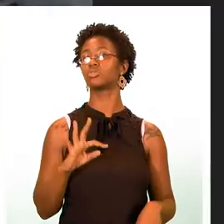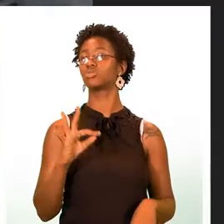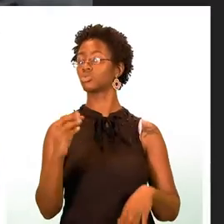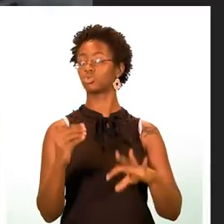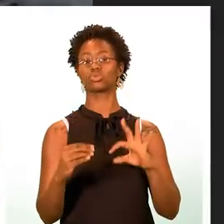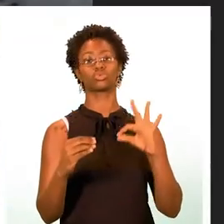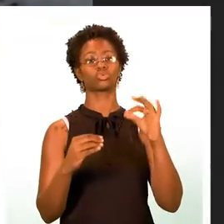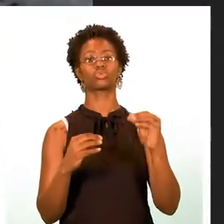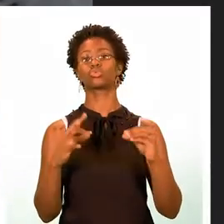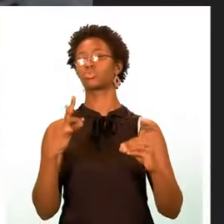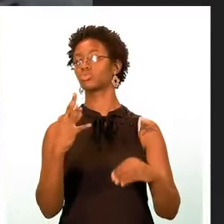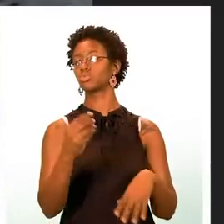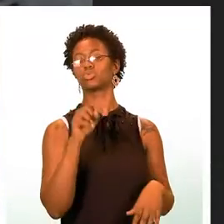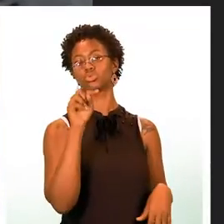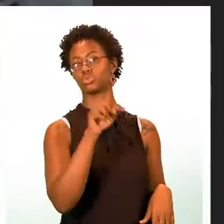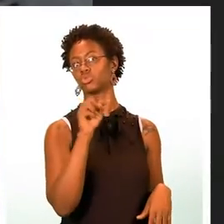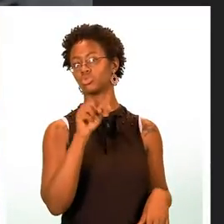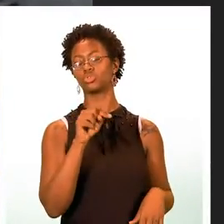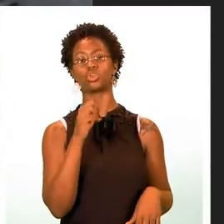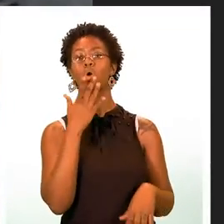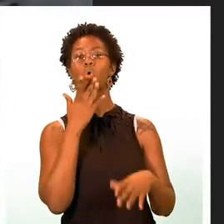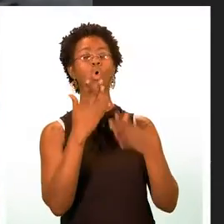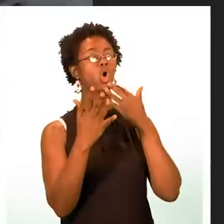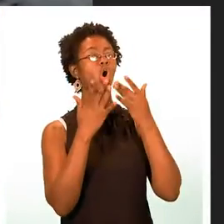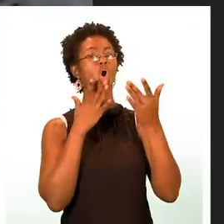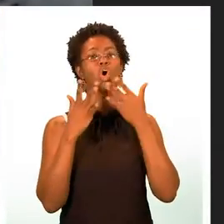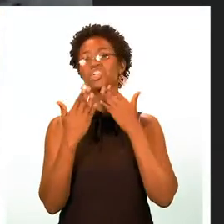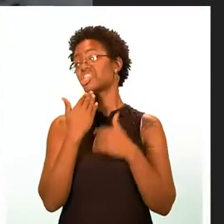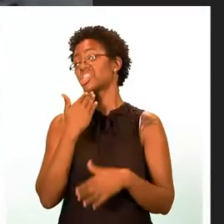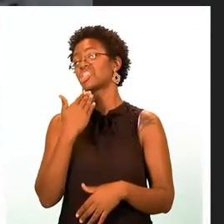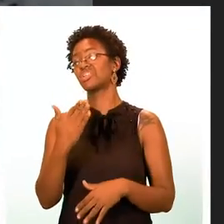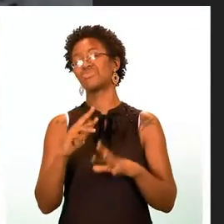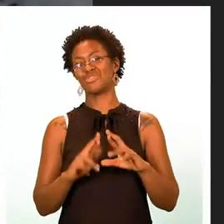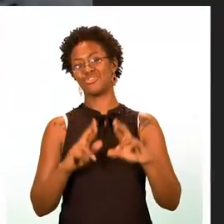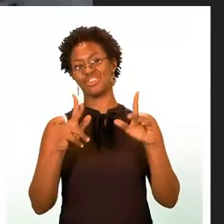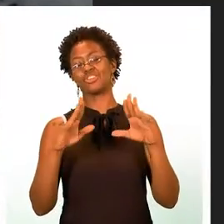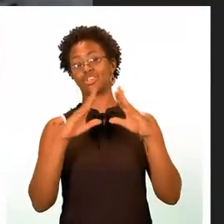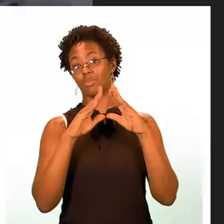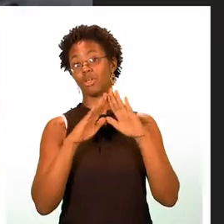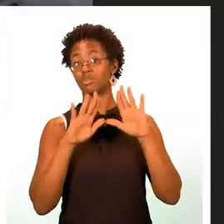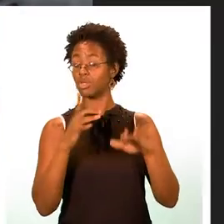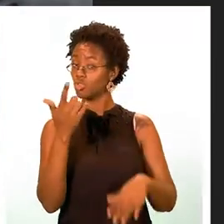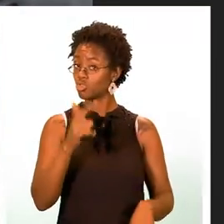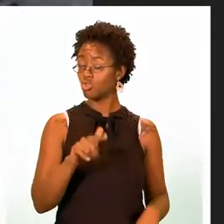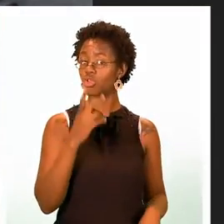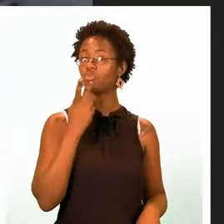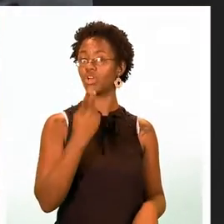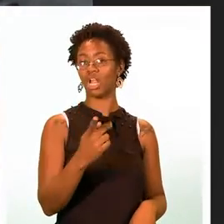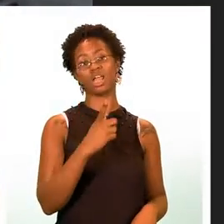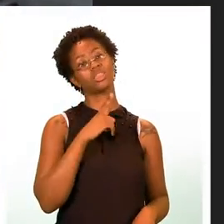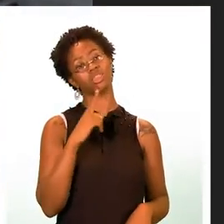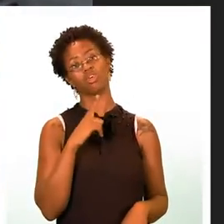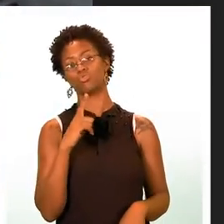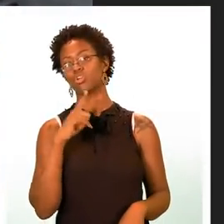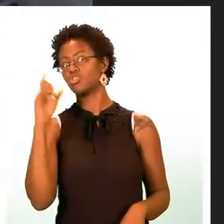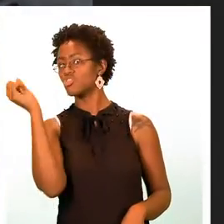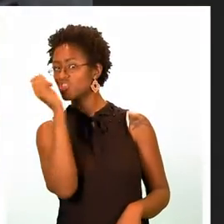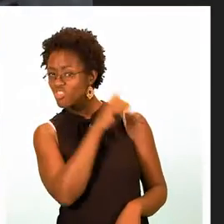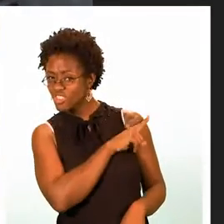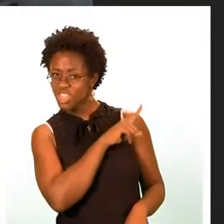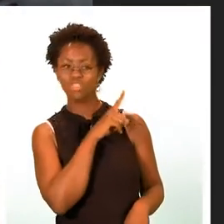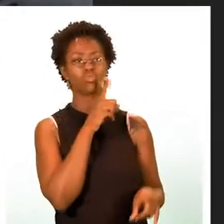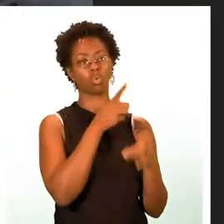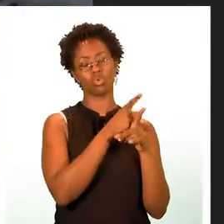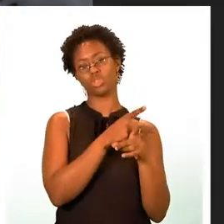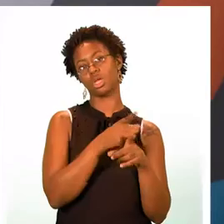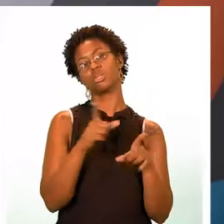essas nuances de diamantes, de cores de diamantes. E aí, eu volto a dizer, tem os raríssimos e